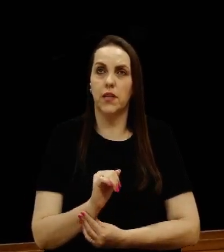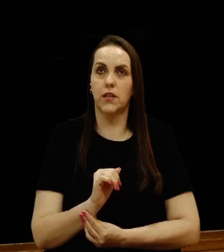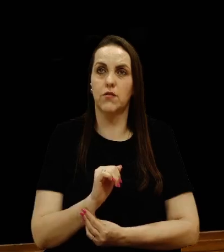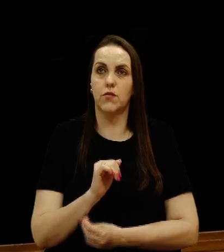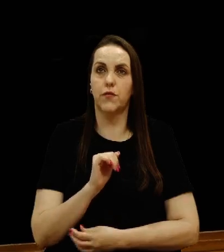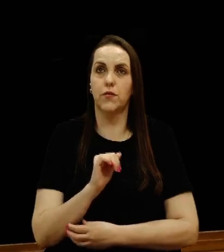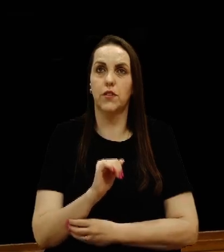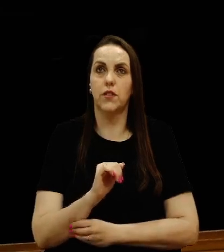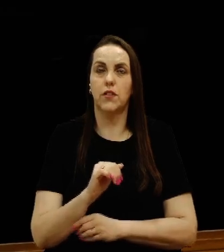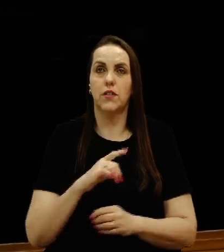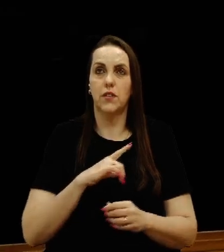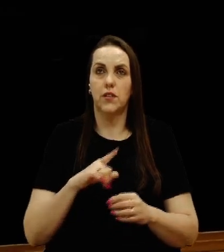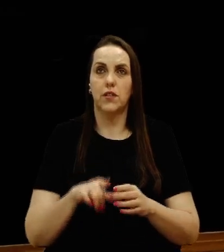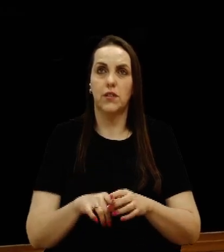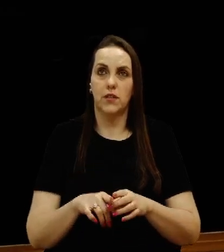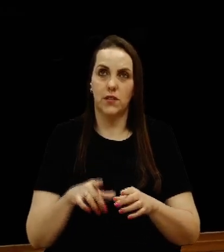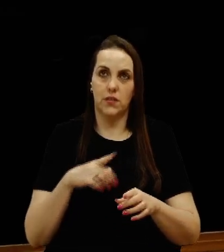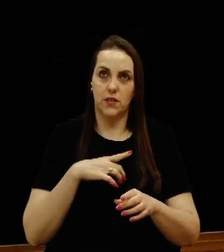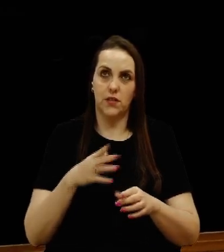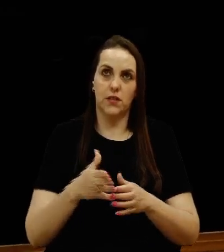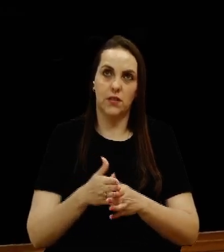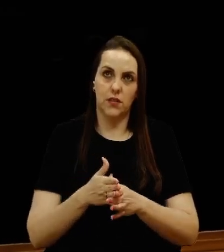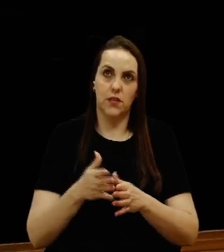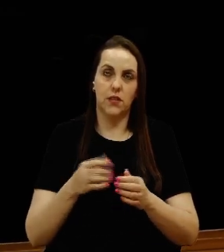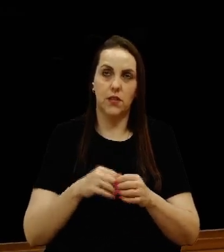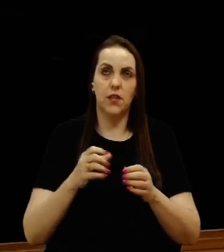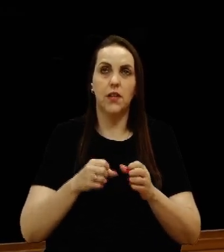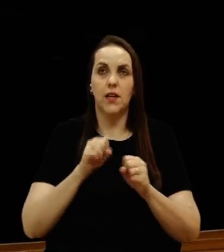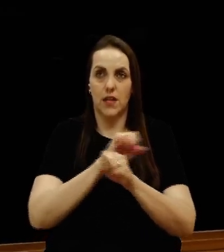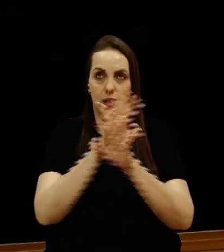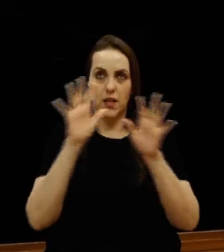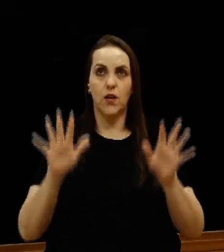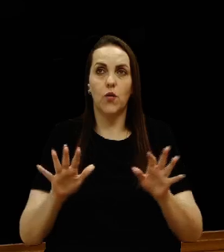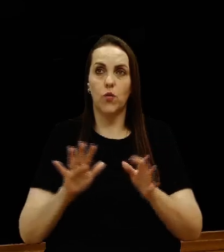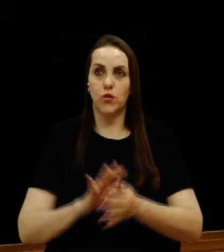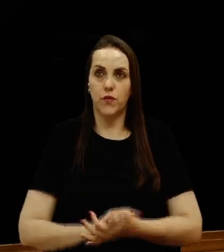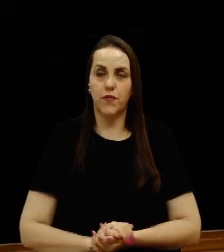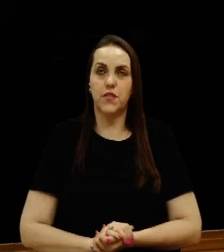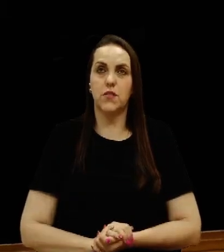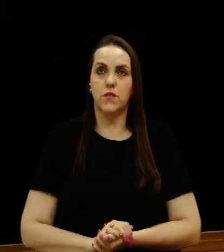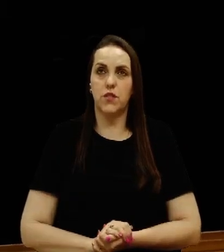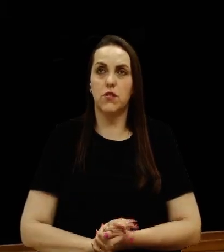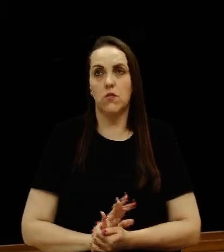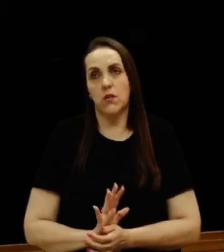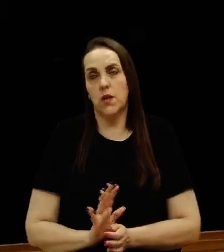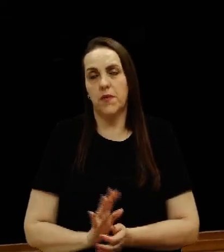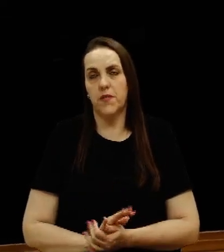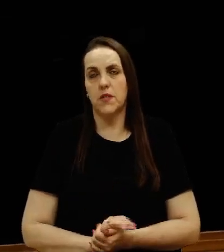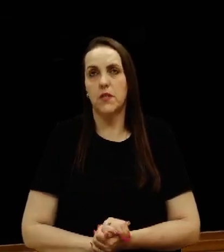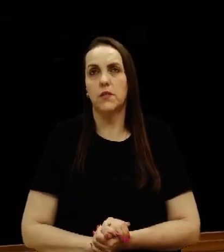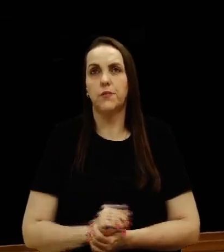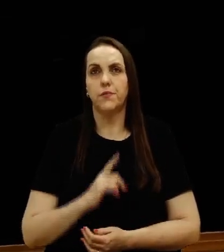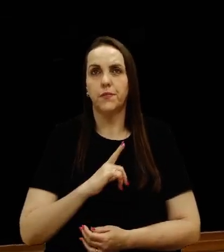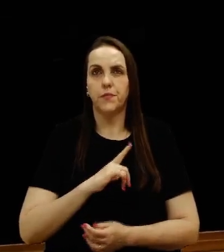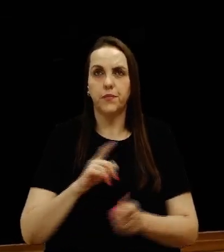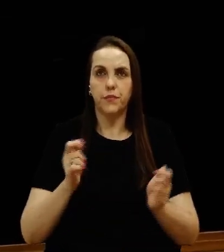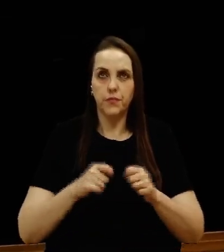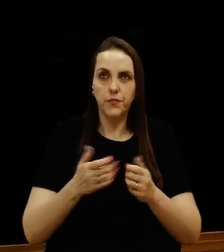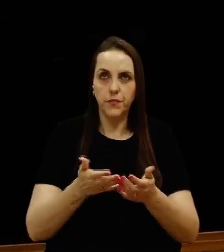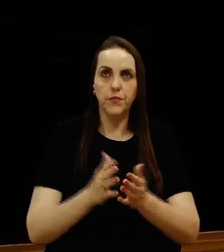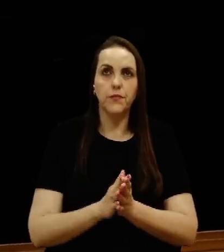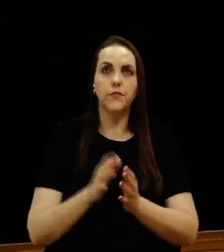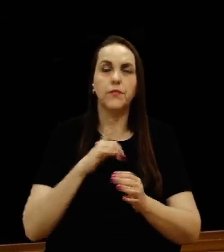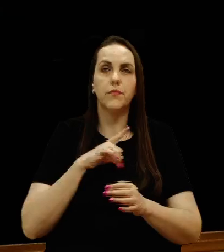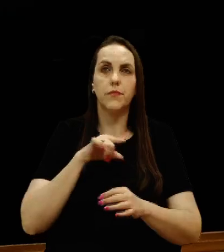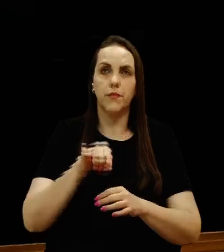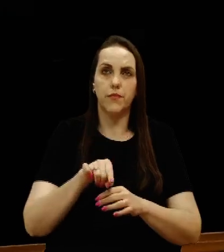segunda questão, presidente, que precisa ficar clara, que para mim é muito perene a isso, é que